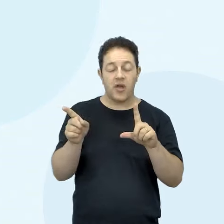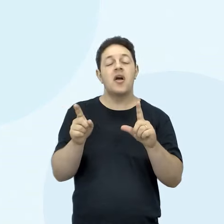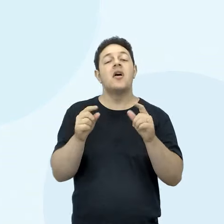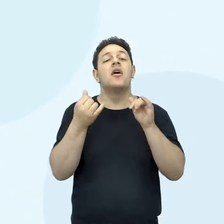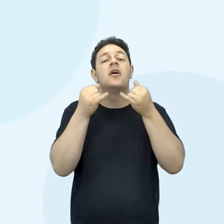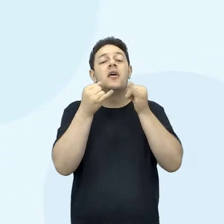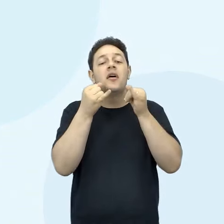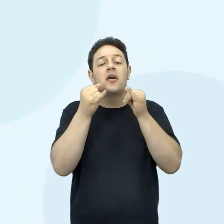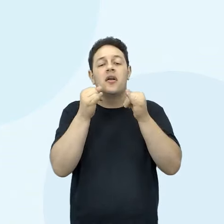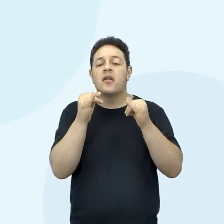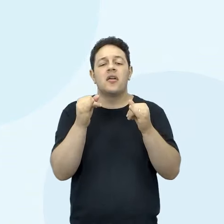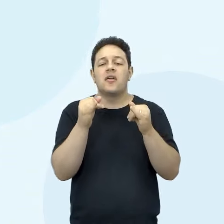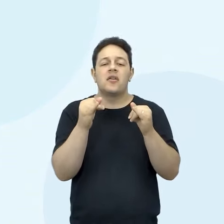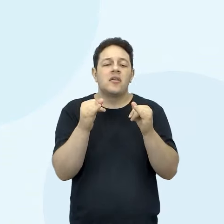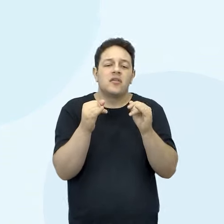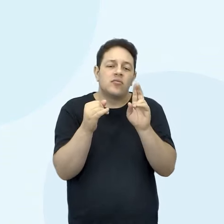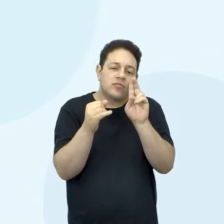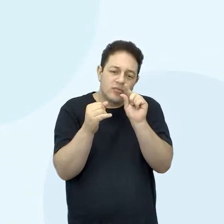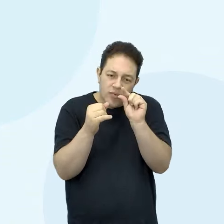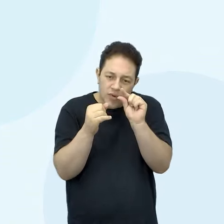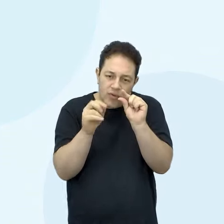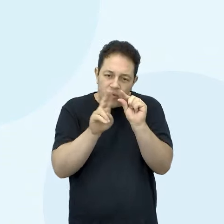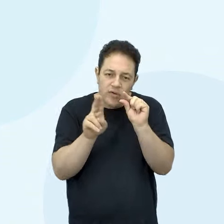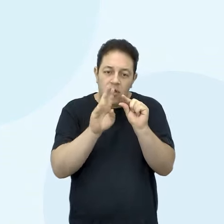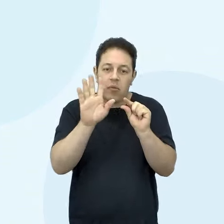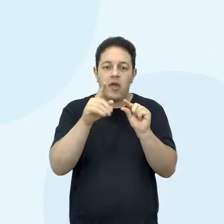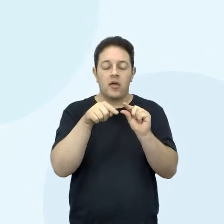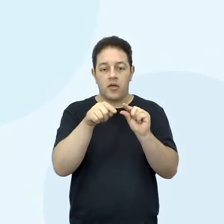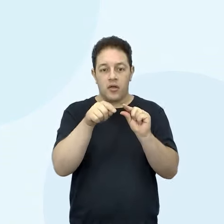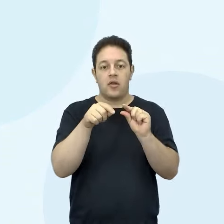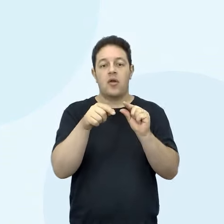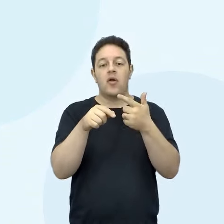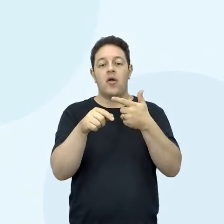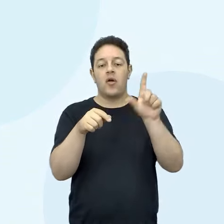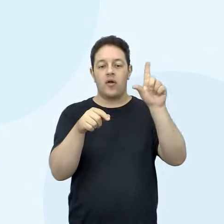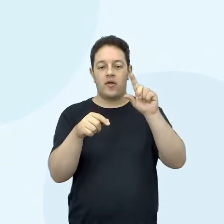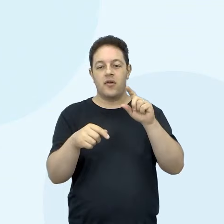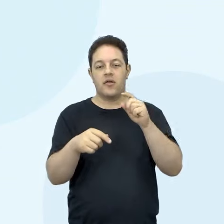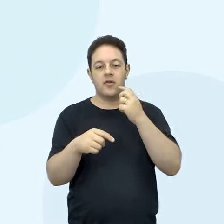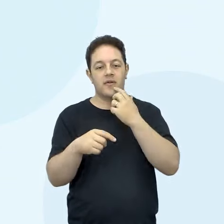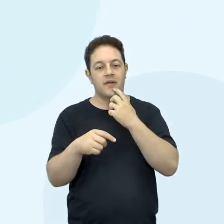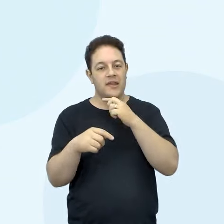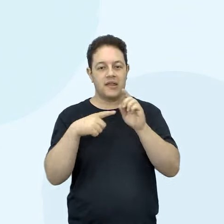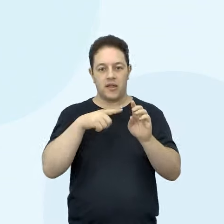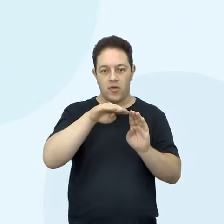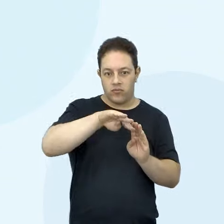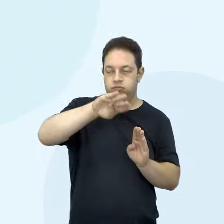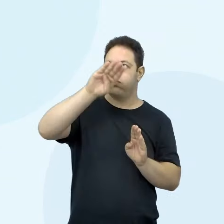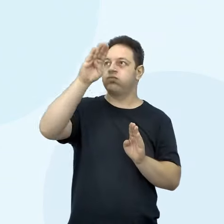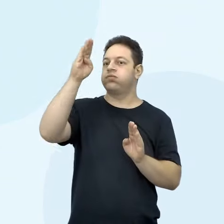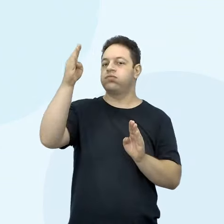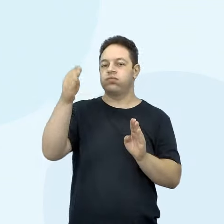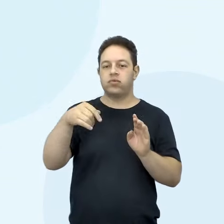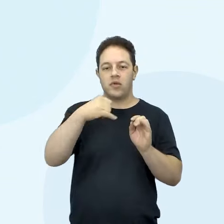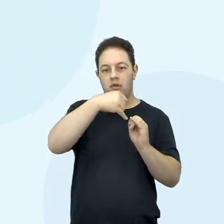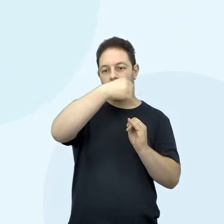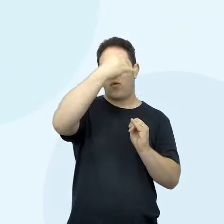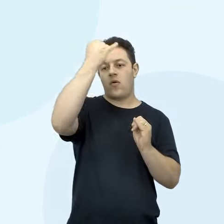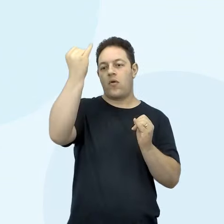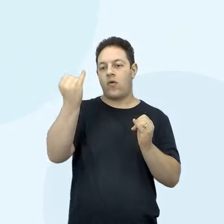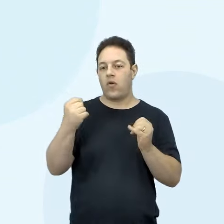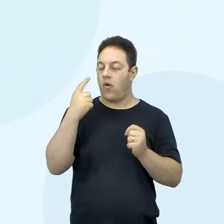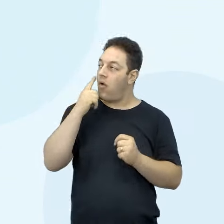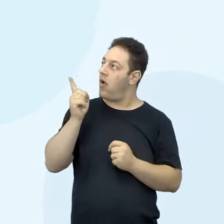lâmpada é só um pedacinho, enquanto que a emissão da lâmpada incandescente, né, é essa curva toda que está pontilhada aí, olha